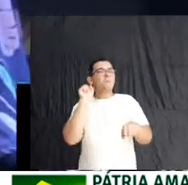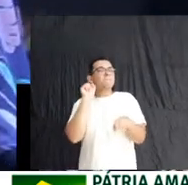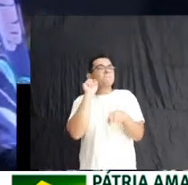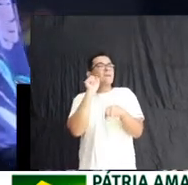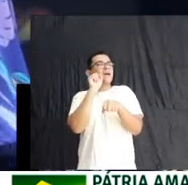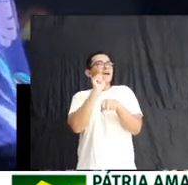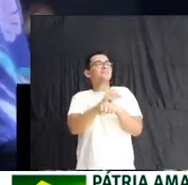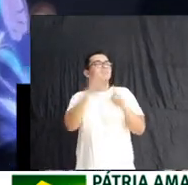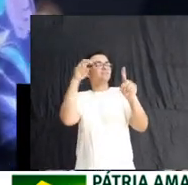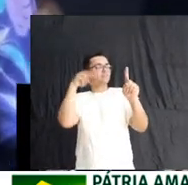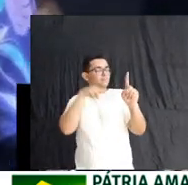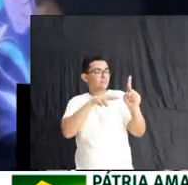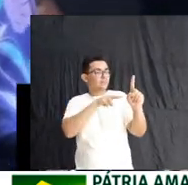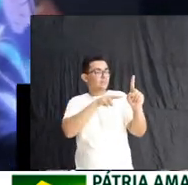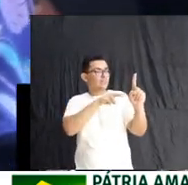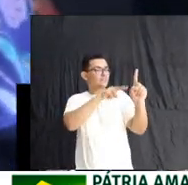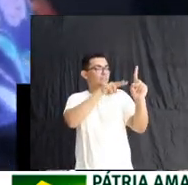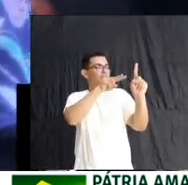parar